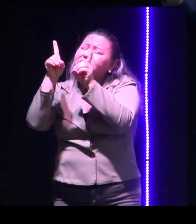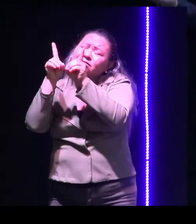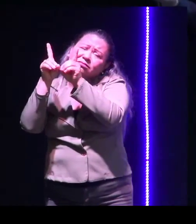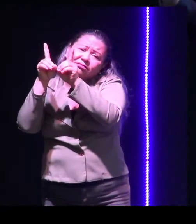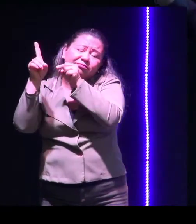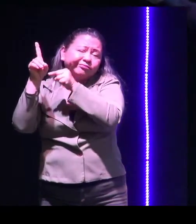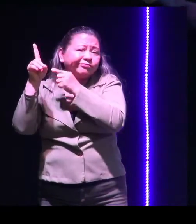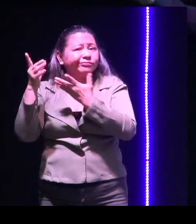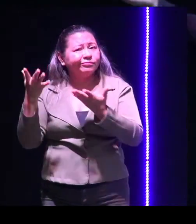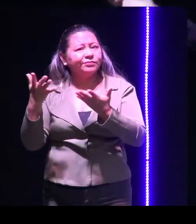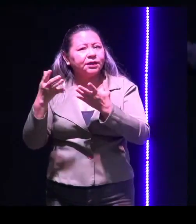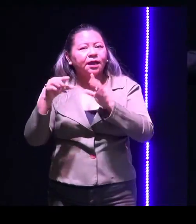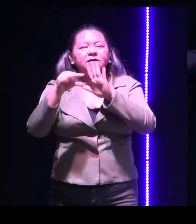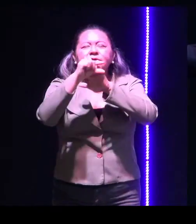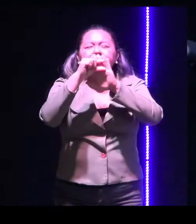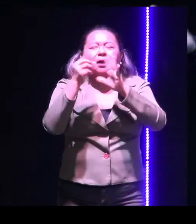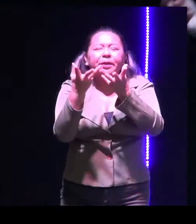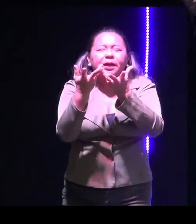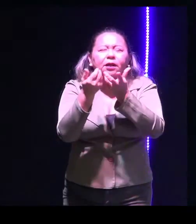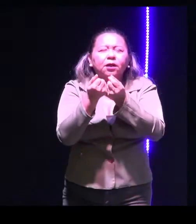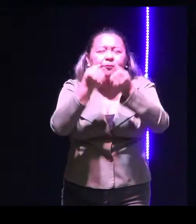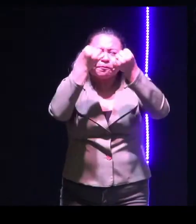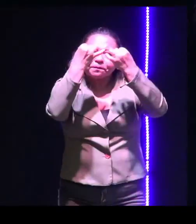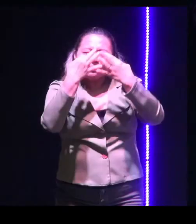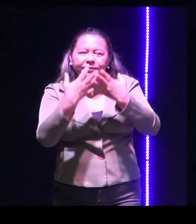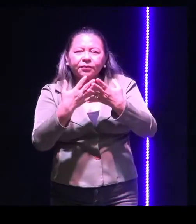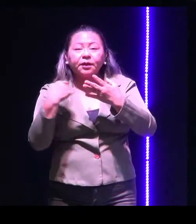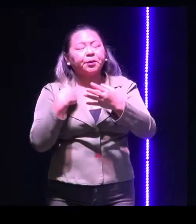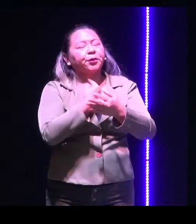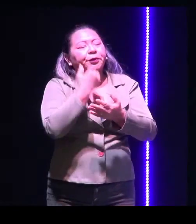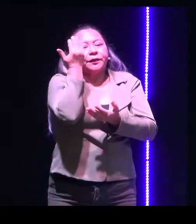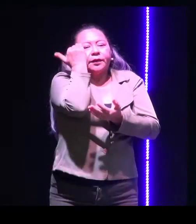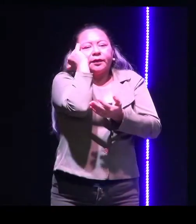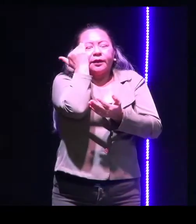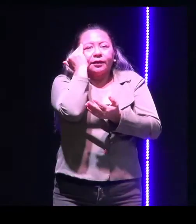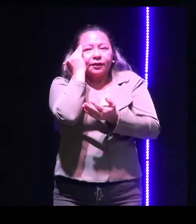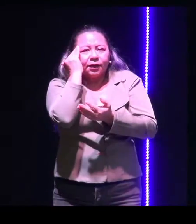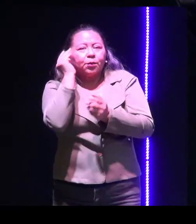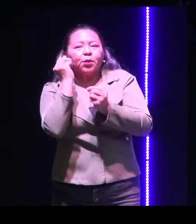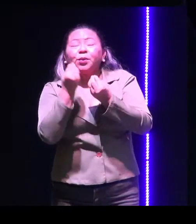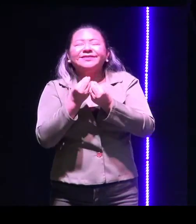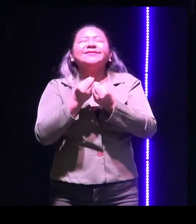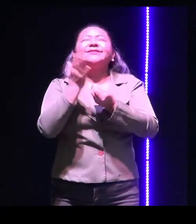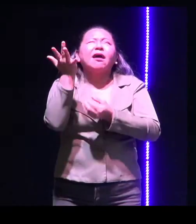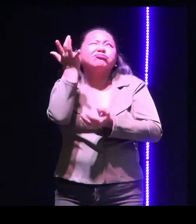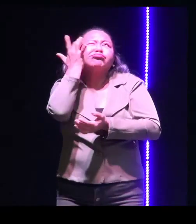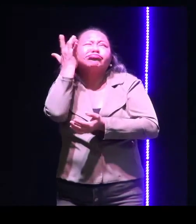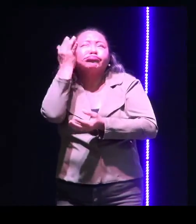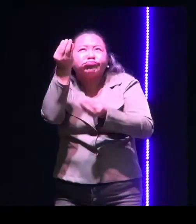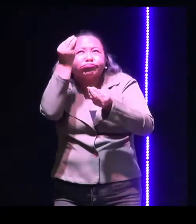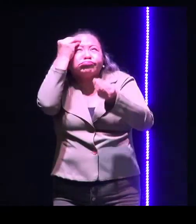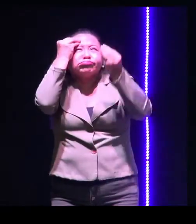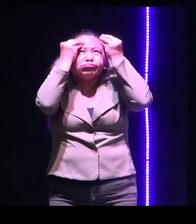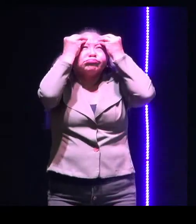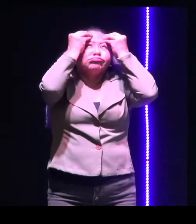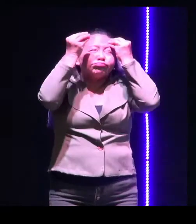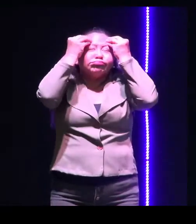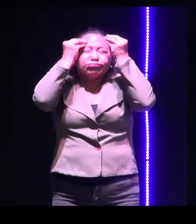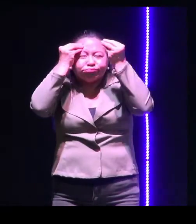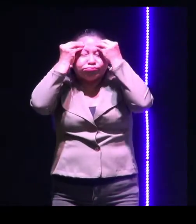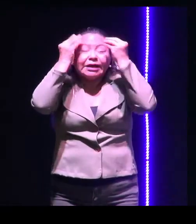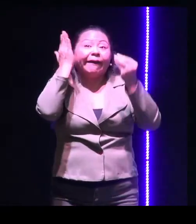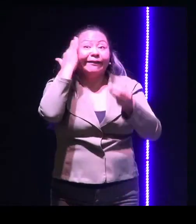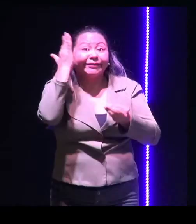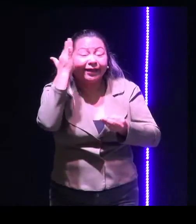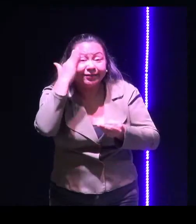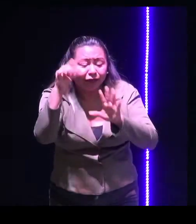que, esse versículo é maravilhoso. Esse versículo é para nós sabermos de cor, é para nós entendermos esse